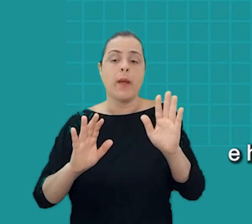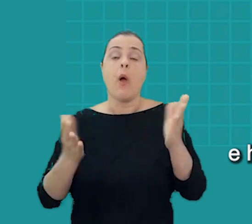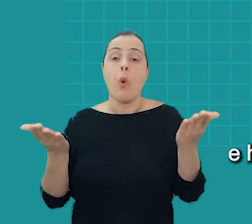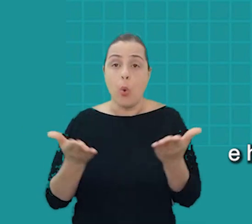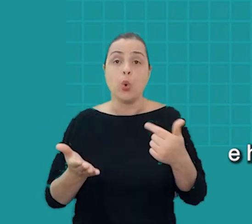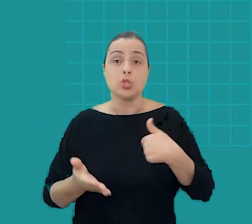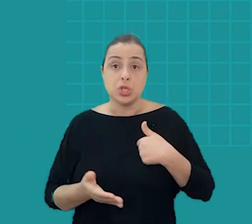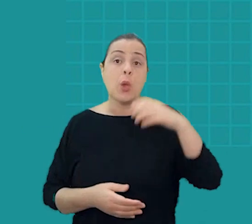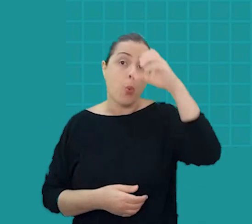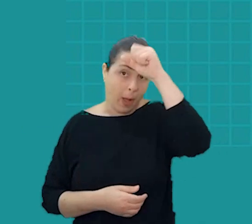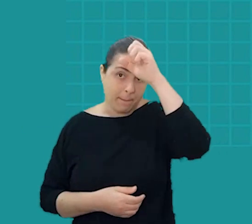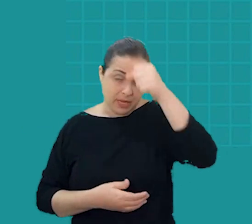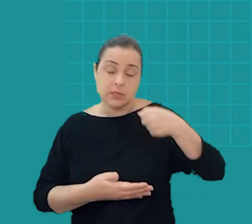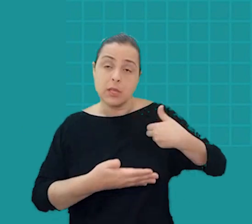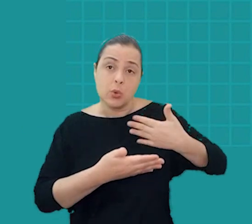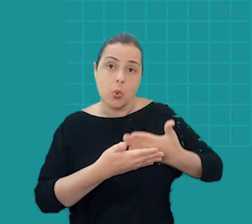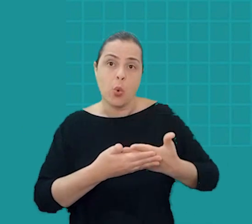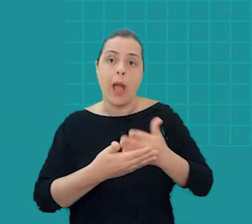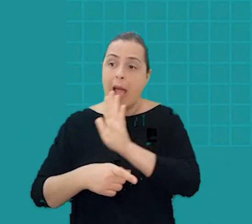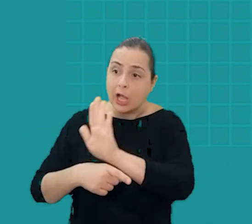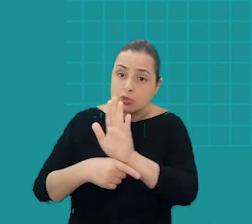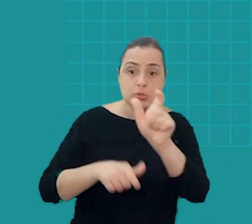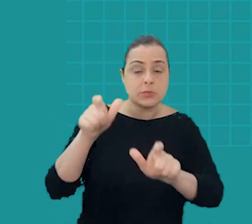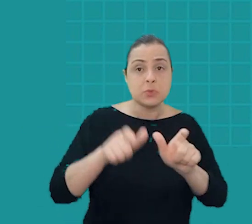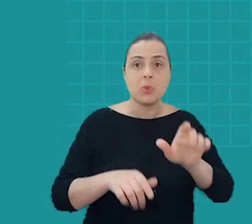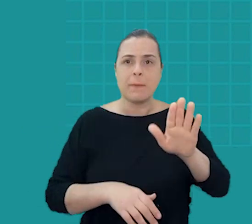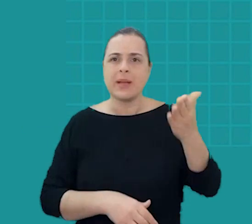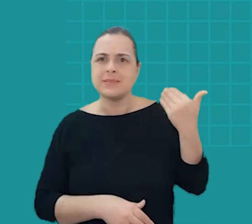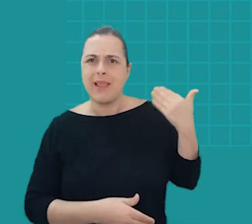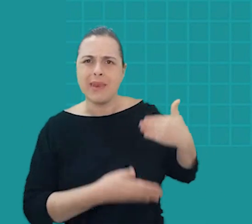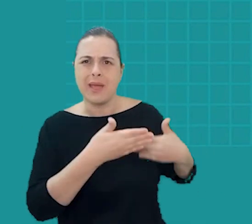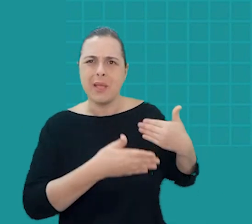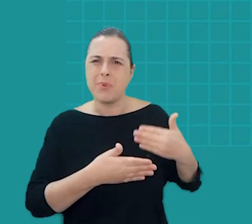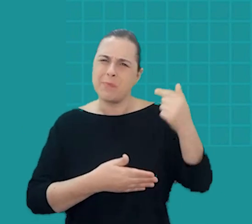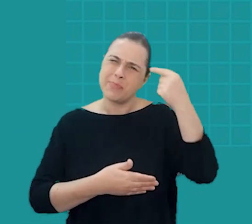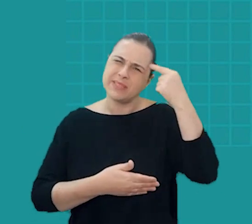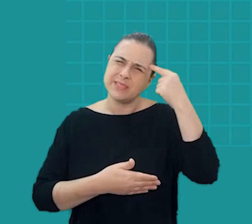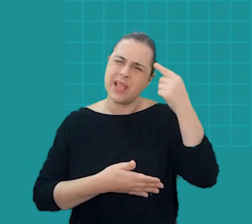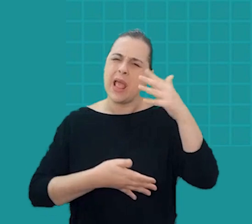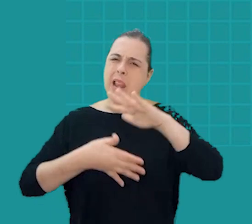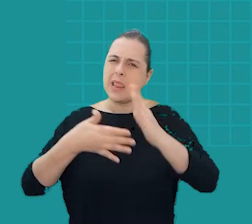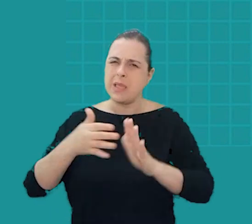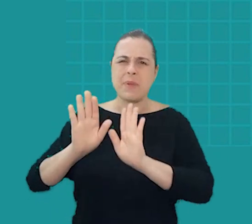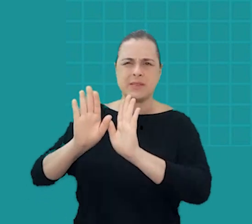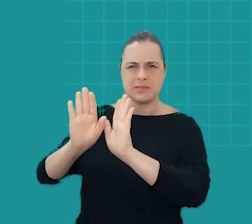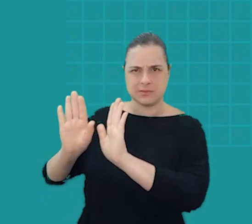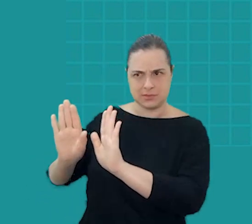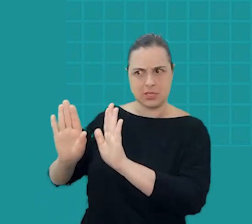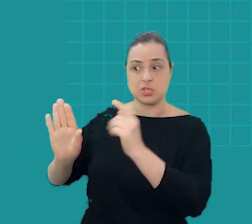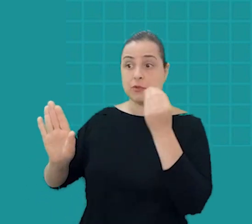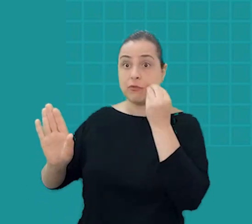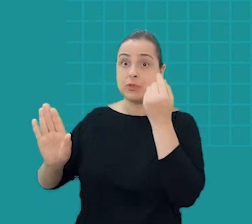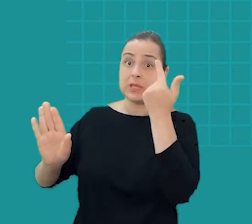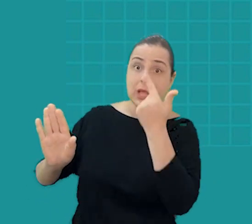essas pessoas, mas eu procurei na época, falei, não, vou deixar Libras um pouco de lado e vou tentar